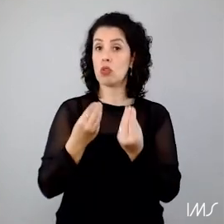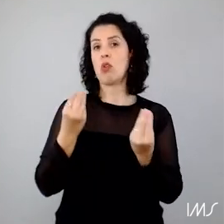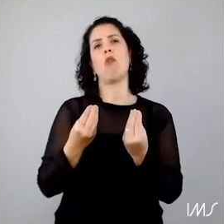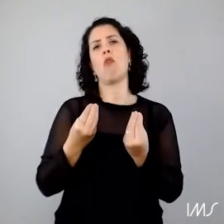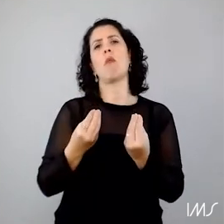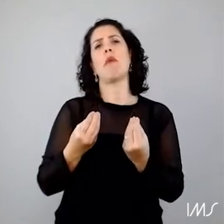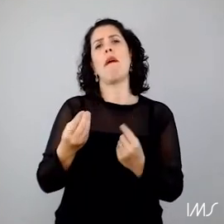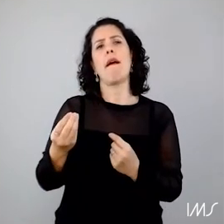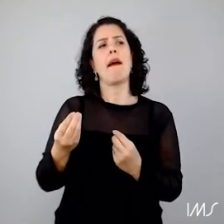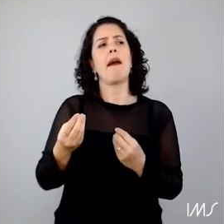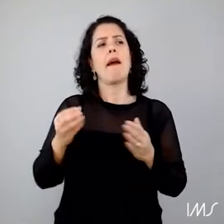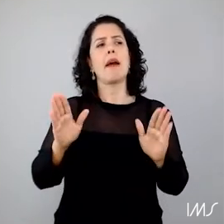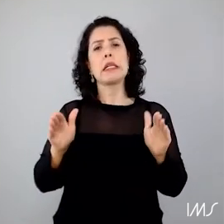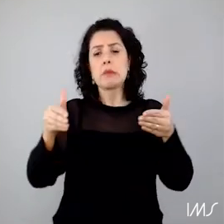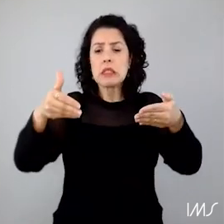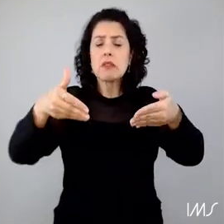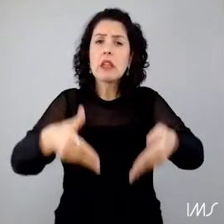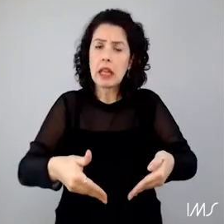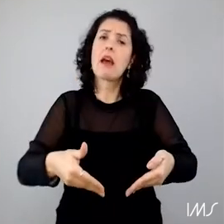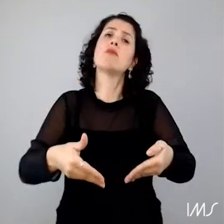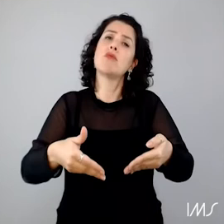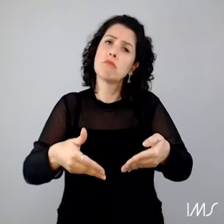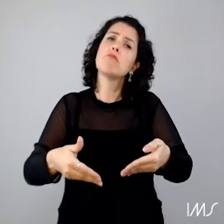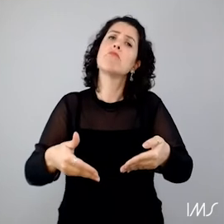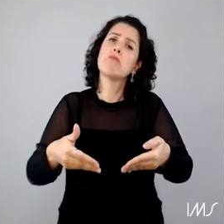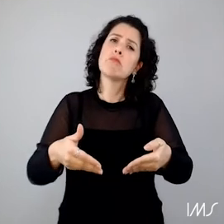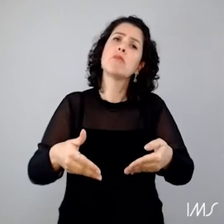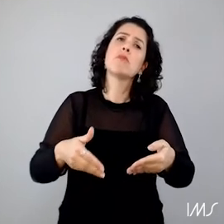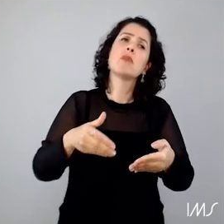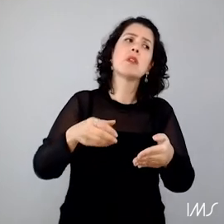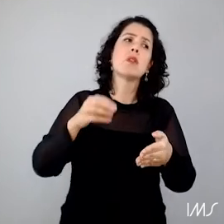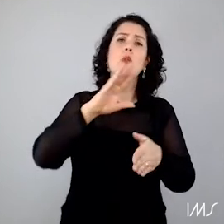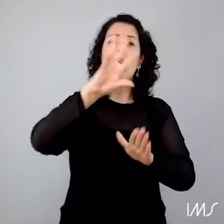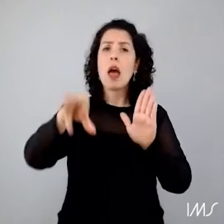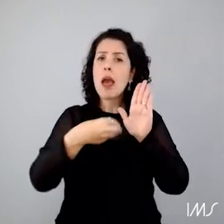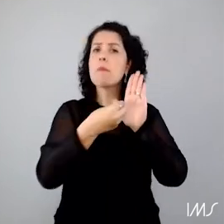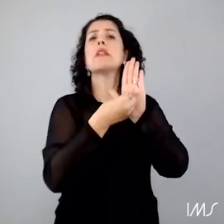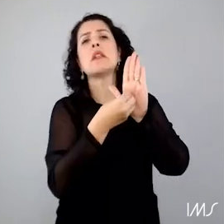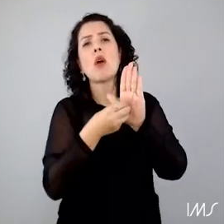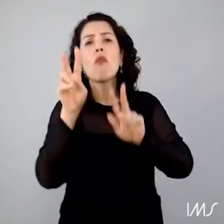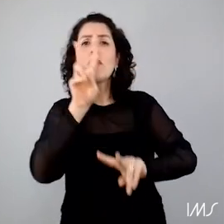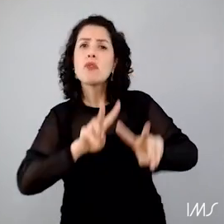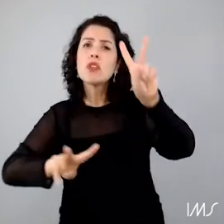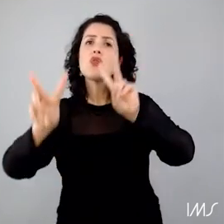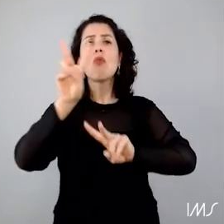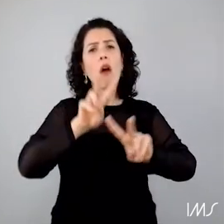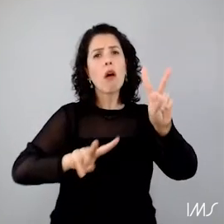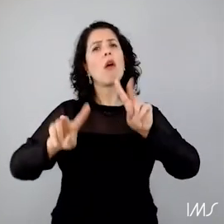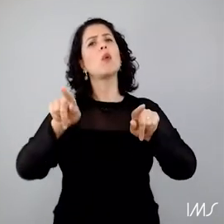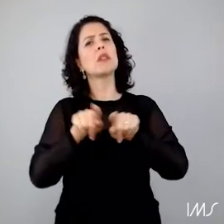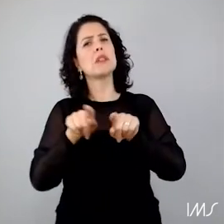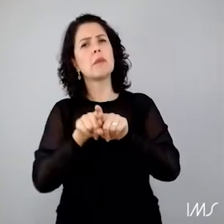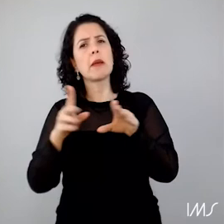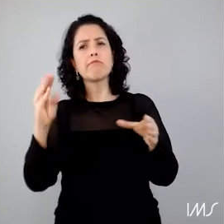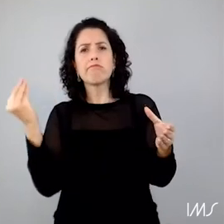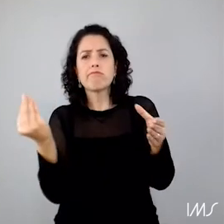fotográfico, aparato que incorpora, né, essa capacidade de registro através de materiais fotossensíveis,